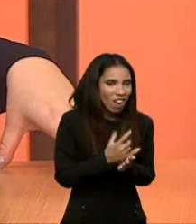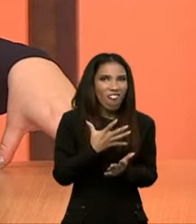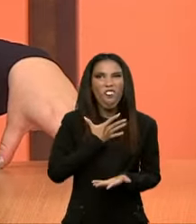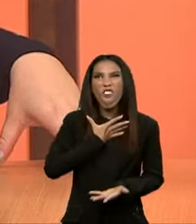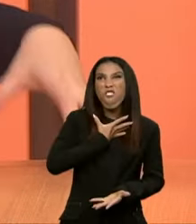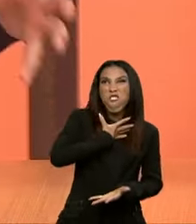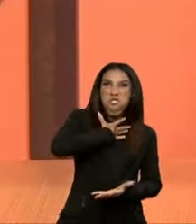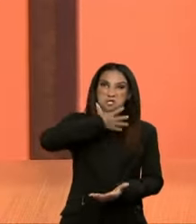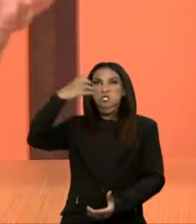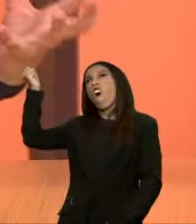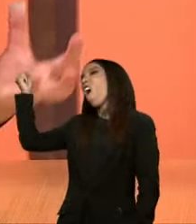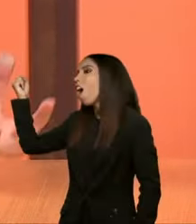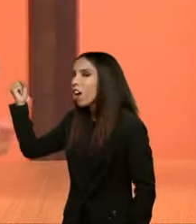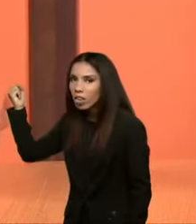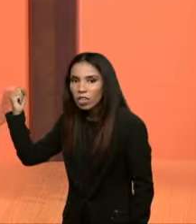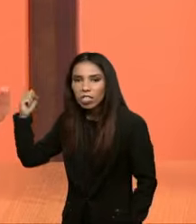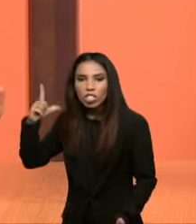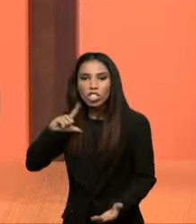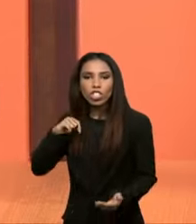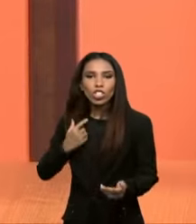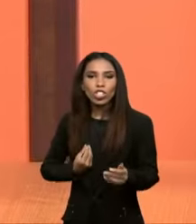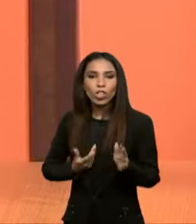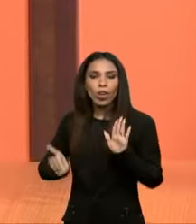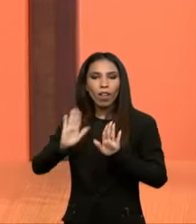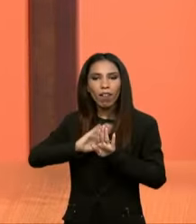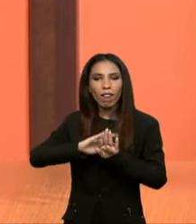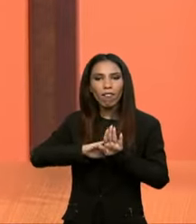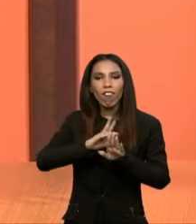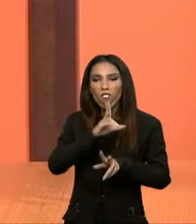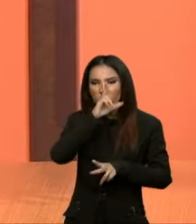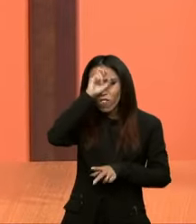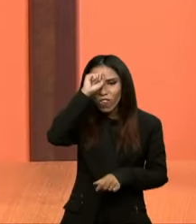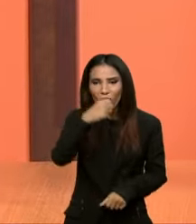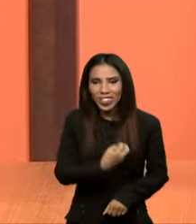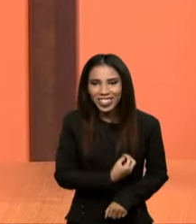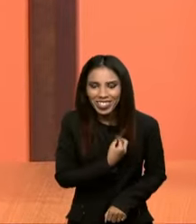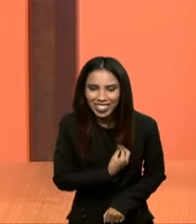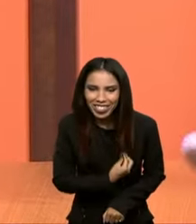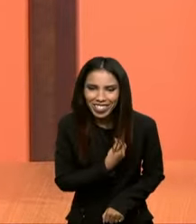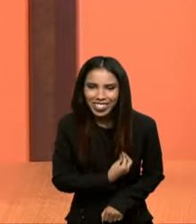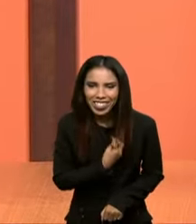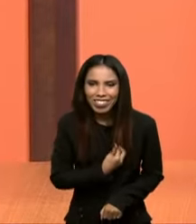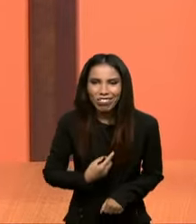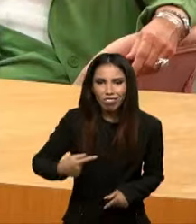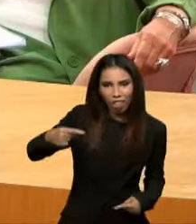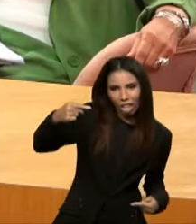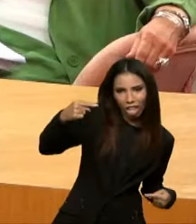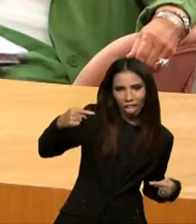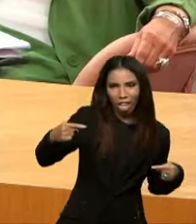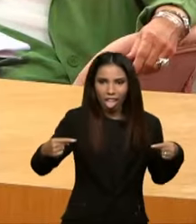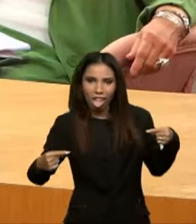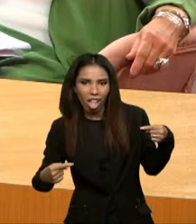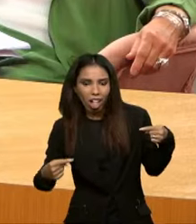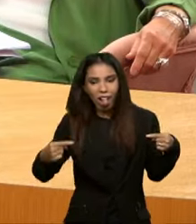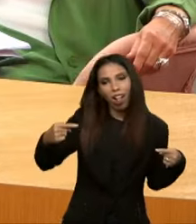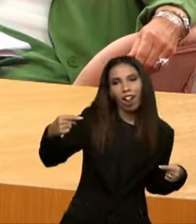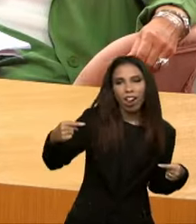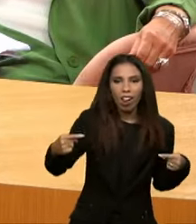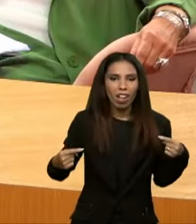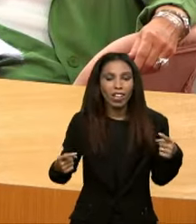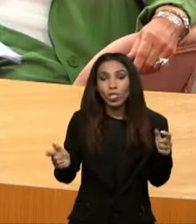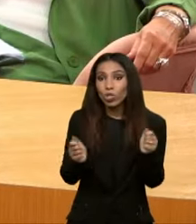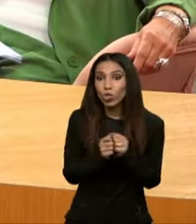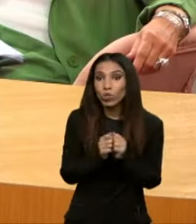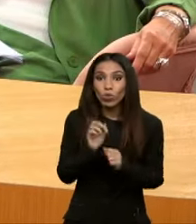assim, ele tem uma força de vida, sabe? É um combate pela vida, né? Não, e juntou com o Ronaldo